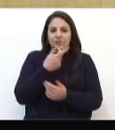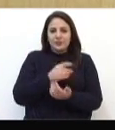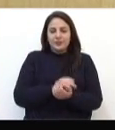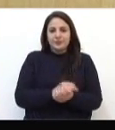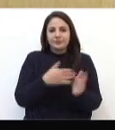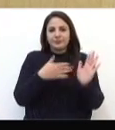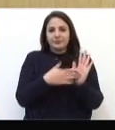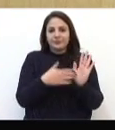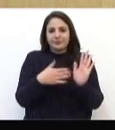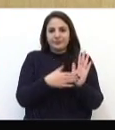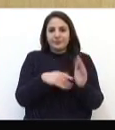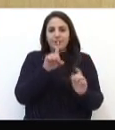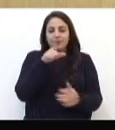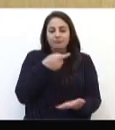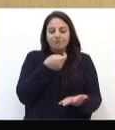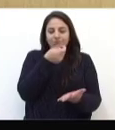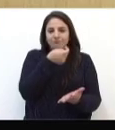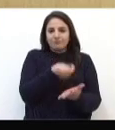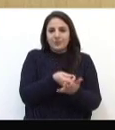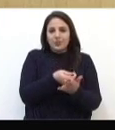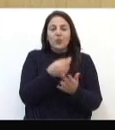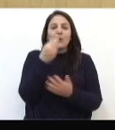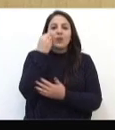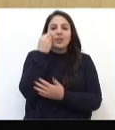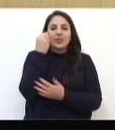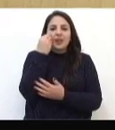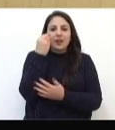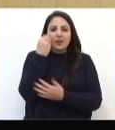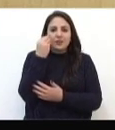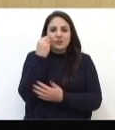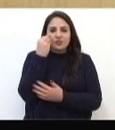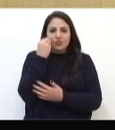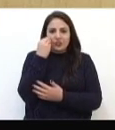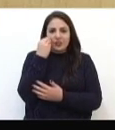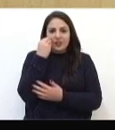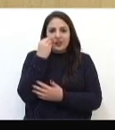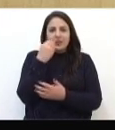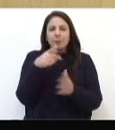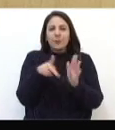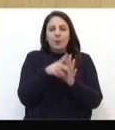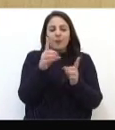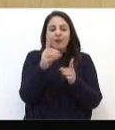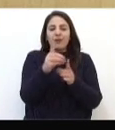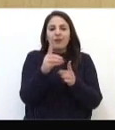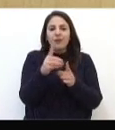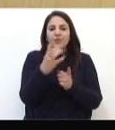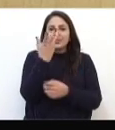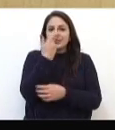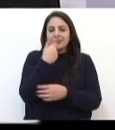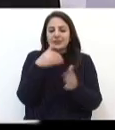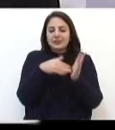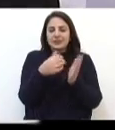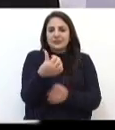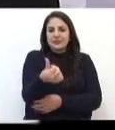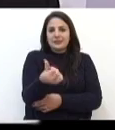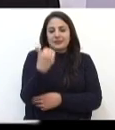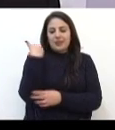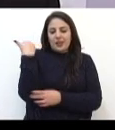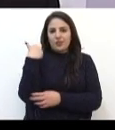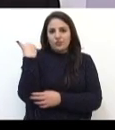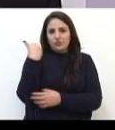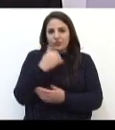Uma das propostas tornava obrigatório o teste de glicose em crianças de até 6 anos. Mas eu